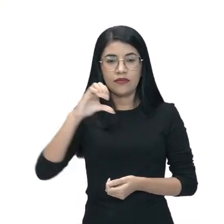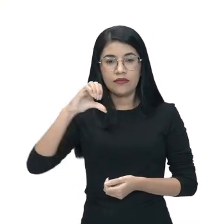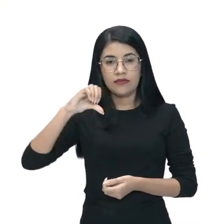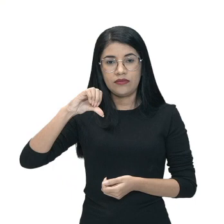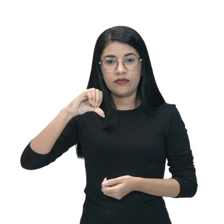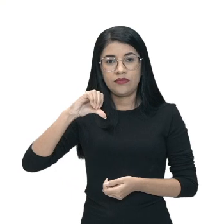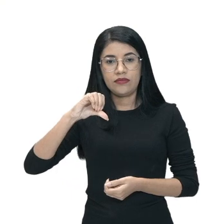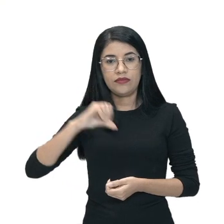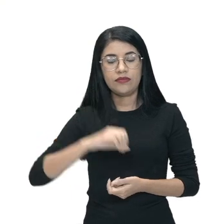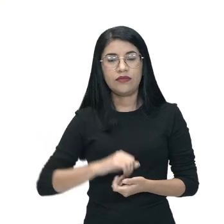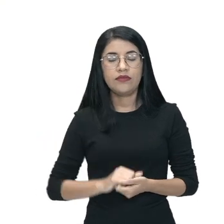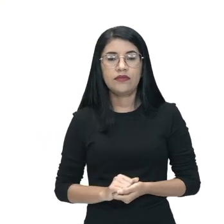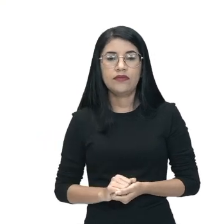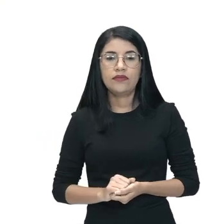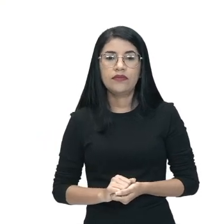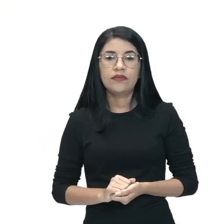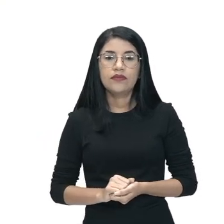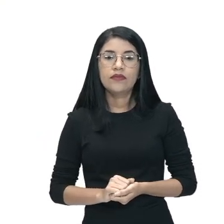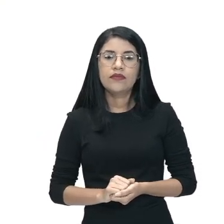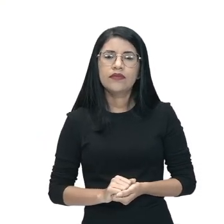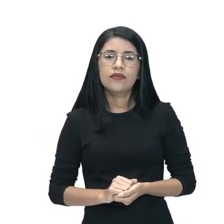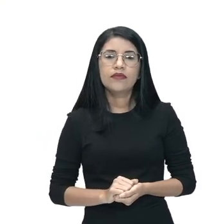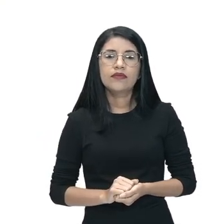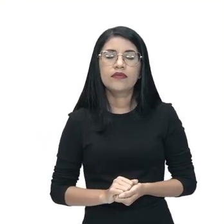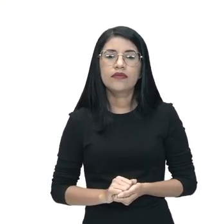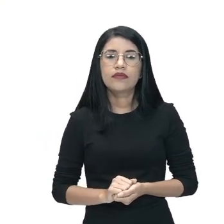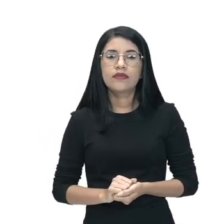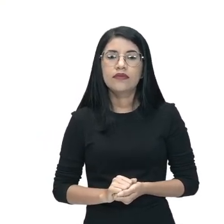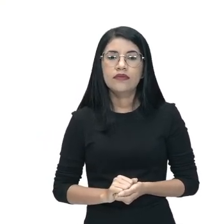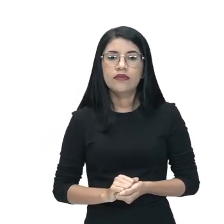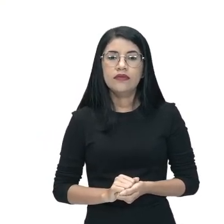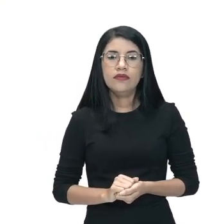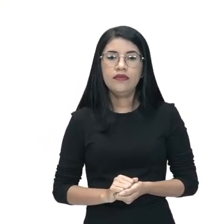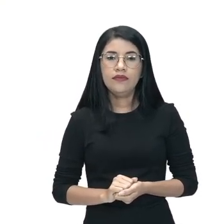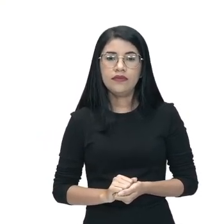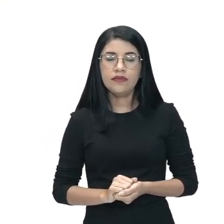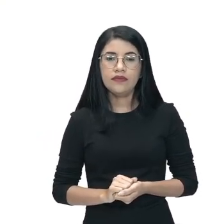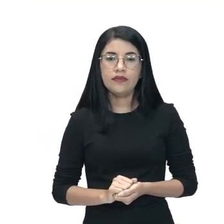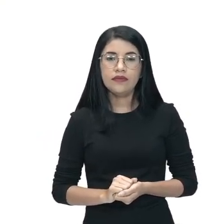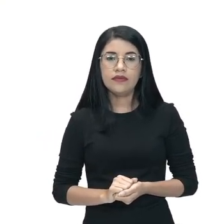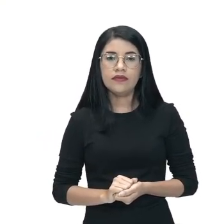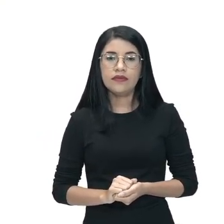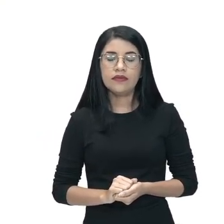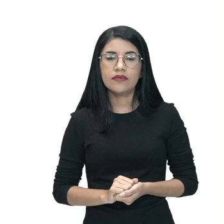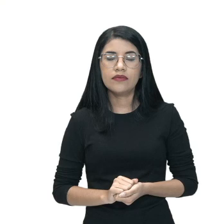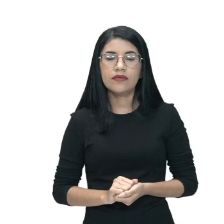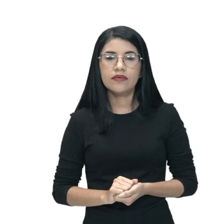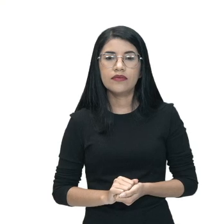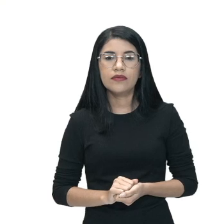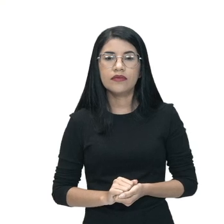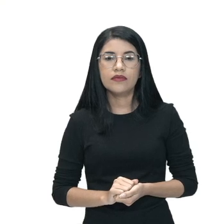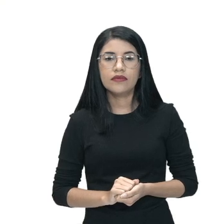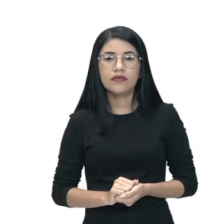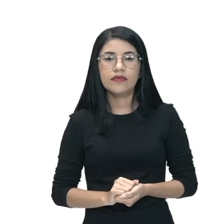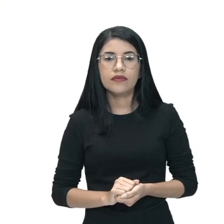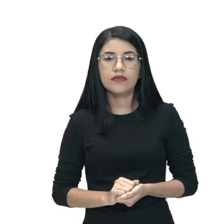0,09, né, pessoal? 0,3 vezes 0,3 é